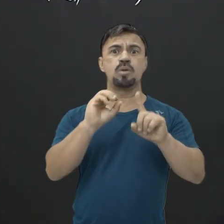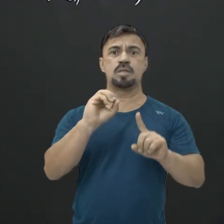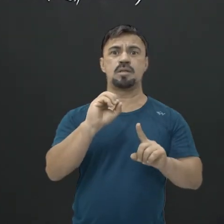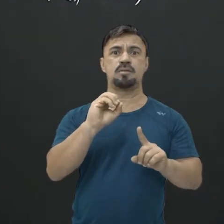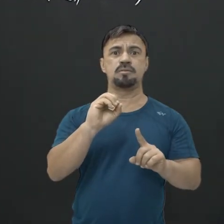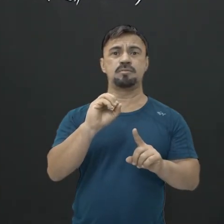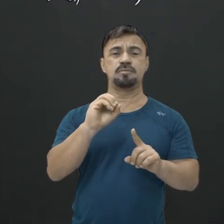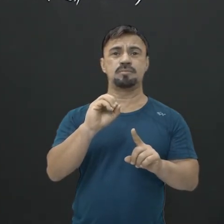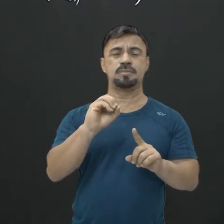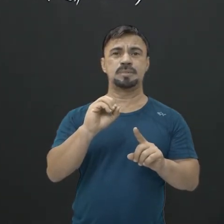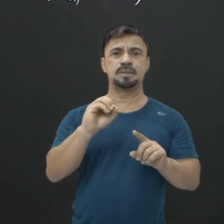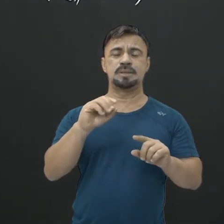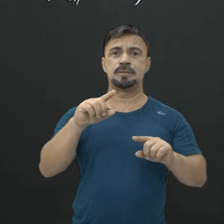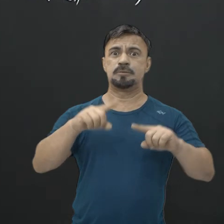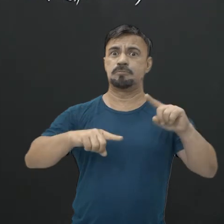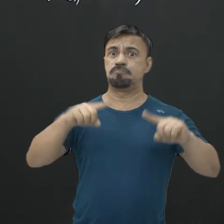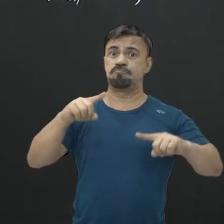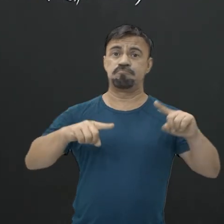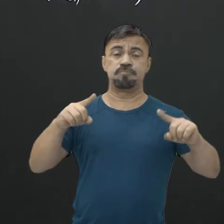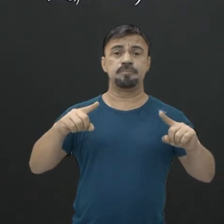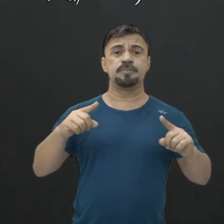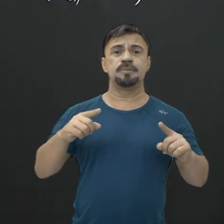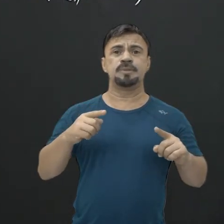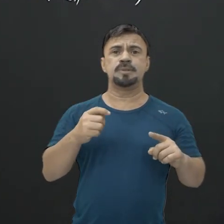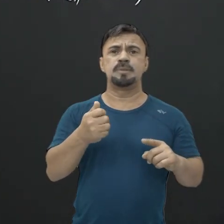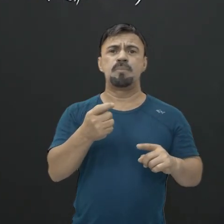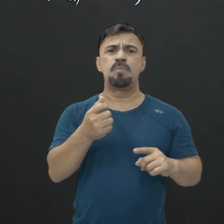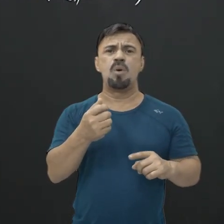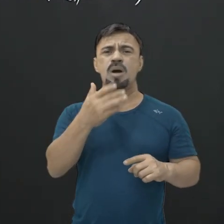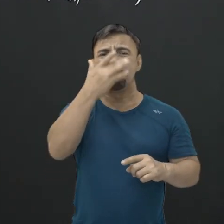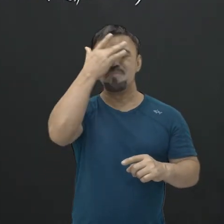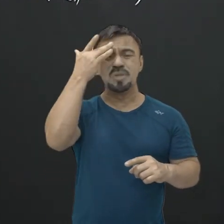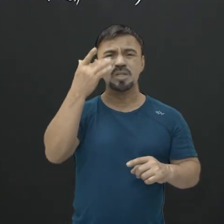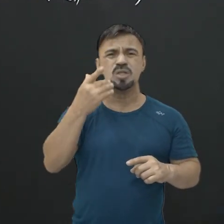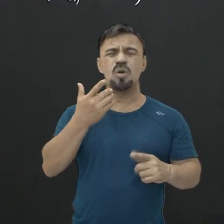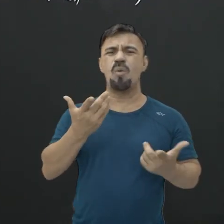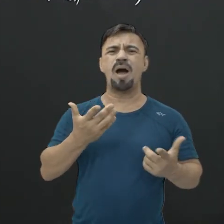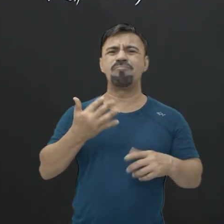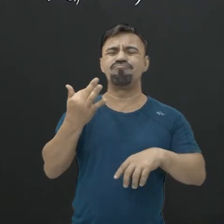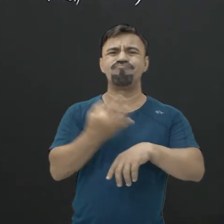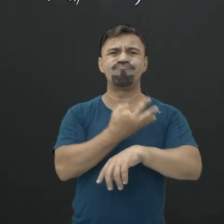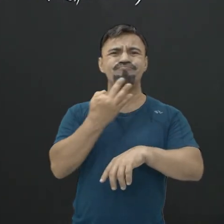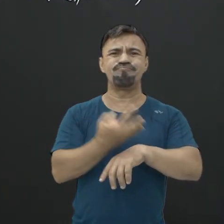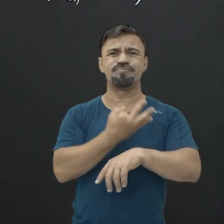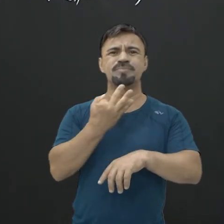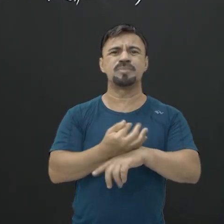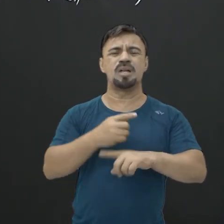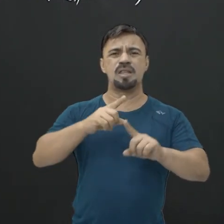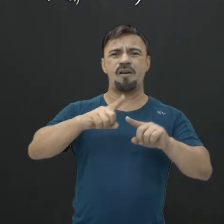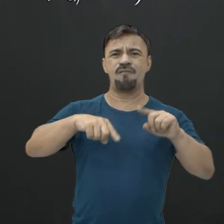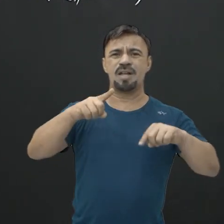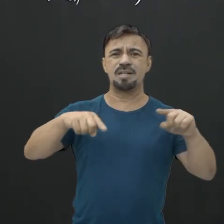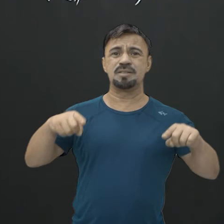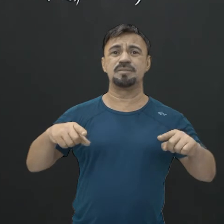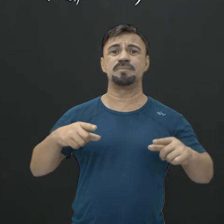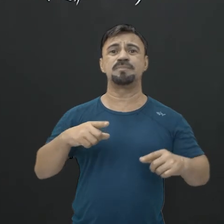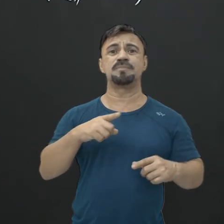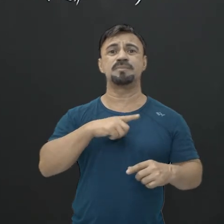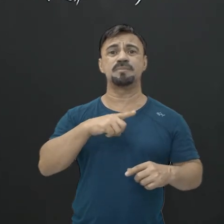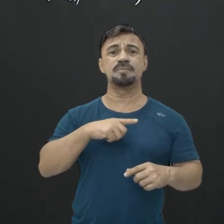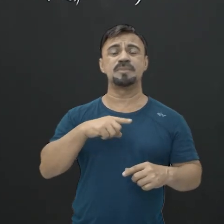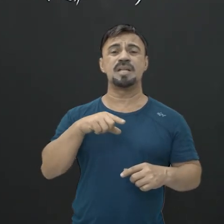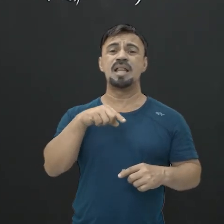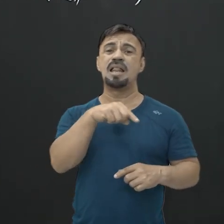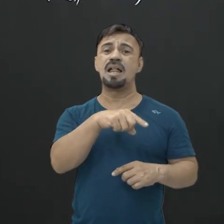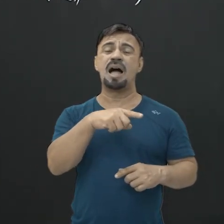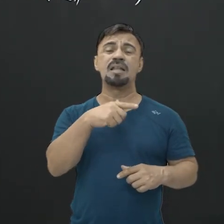0 a 50 é muita coisa. Poucos seres, de fato, suportam uma variação muito grande. Daí o fato de que lá não